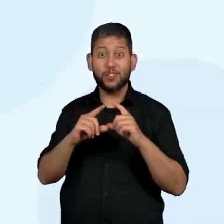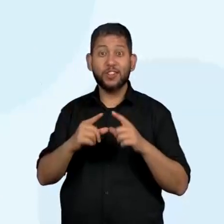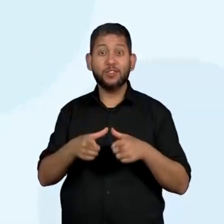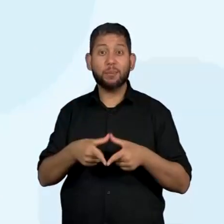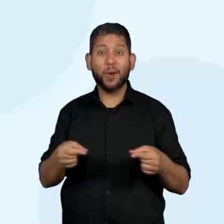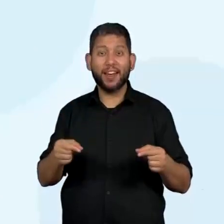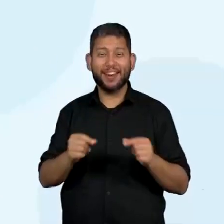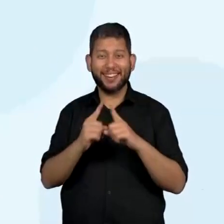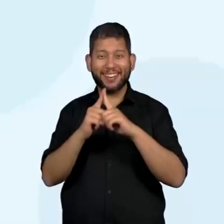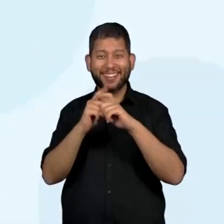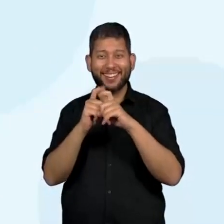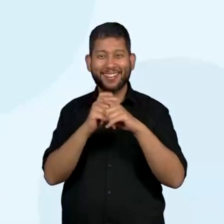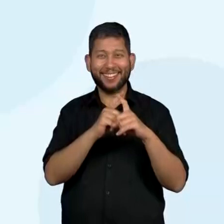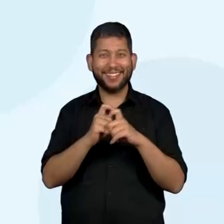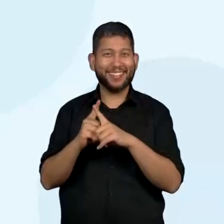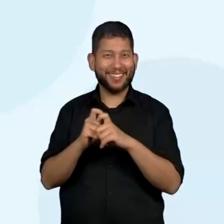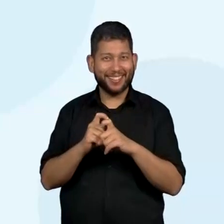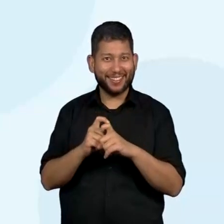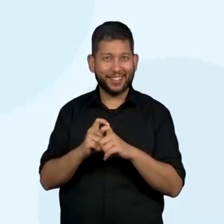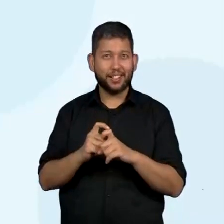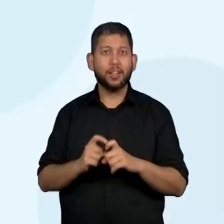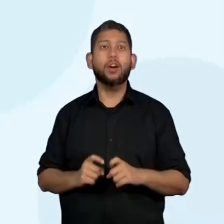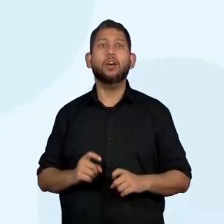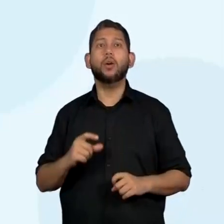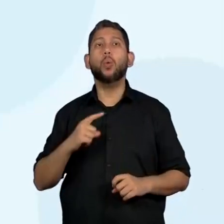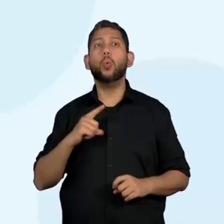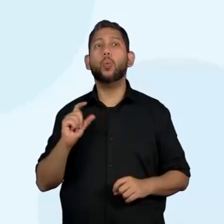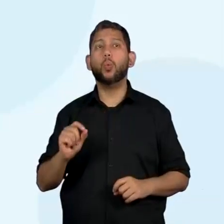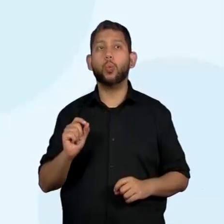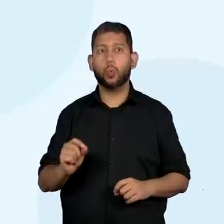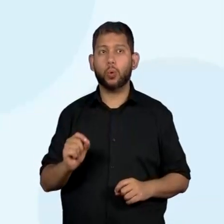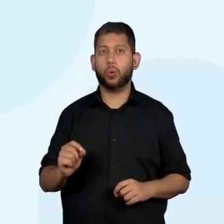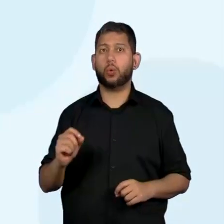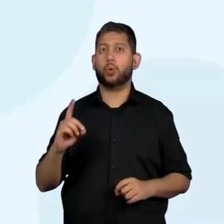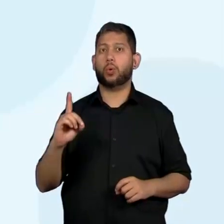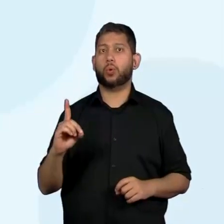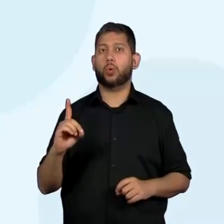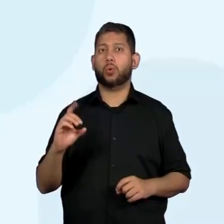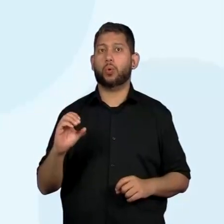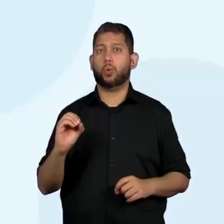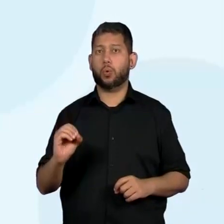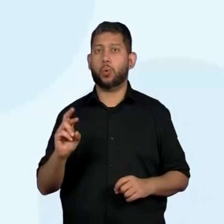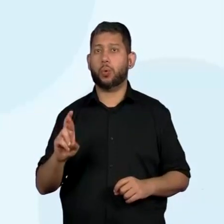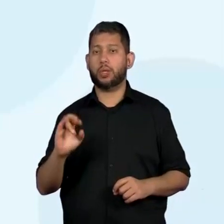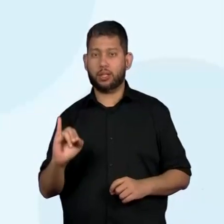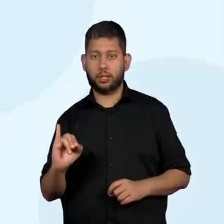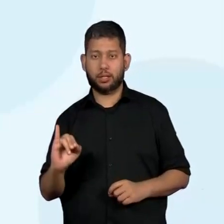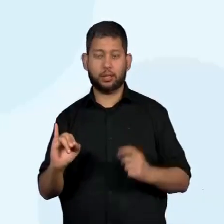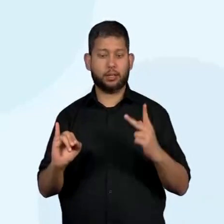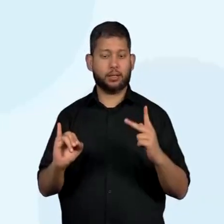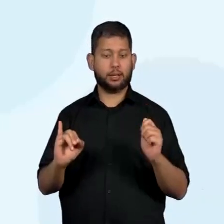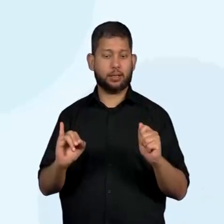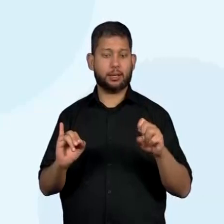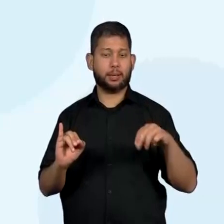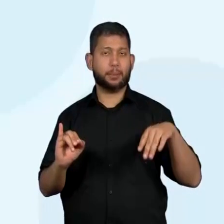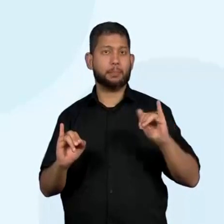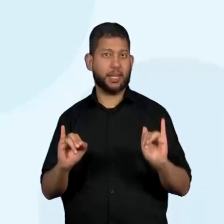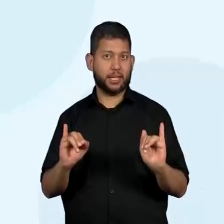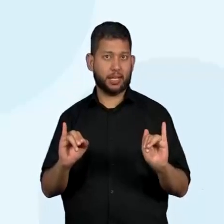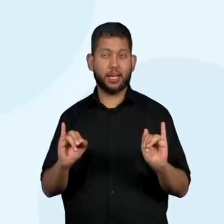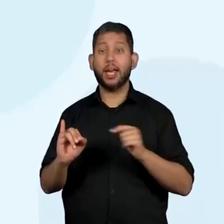diori dobrar e Kame papel é a arte tradicional e secular japonesa de dobrar o papel